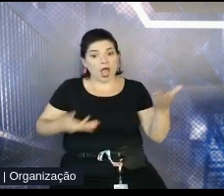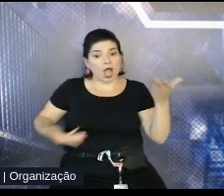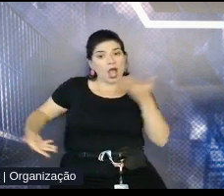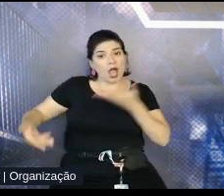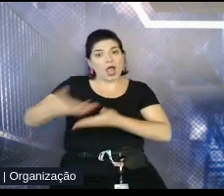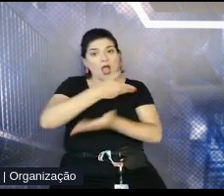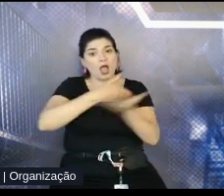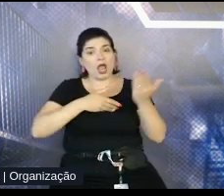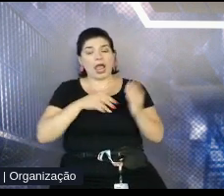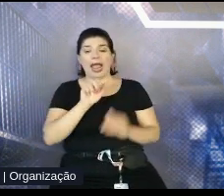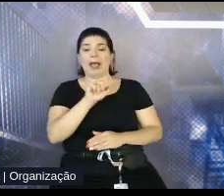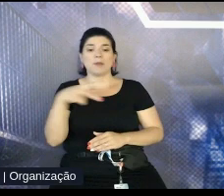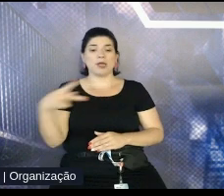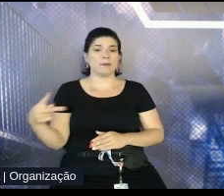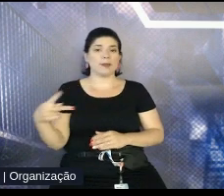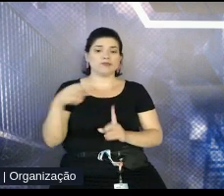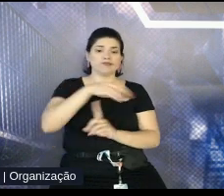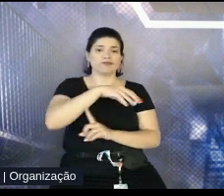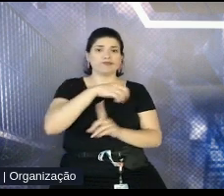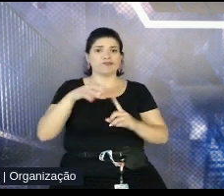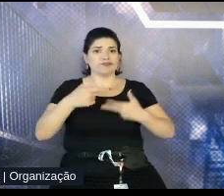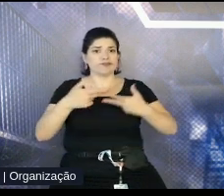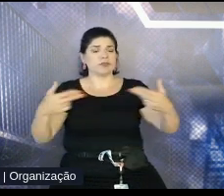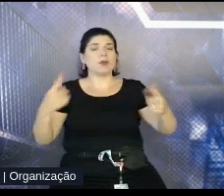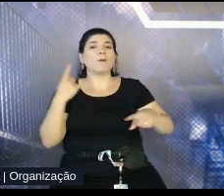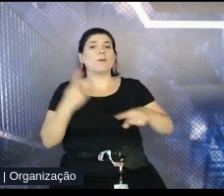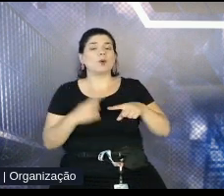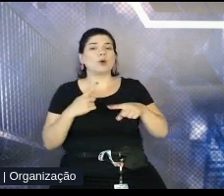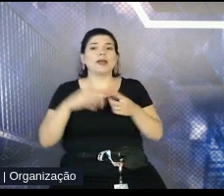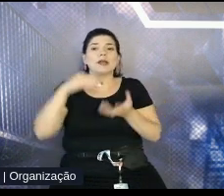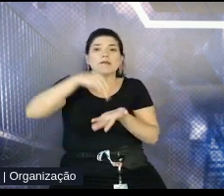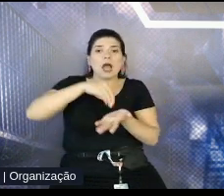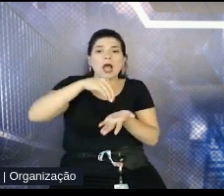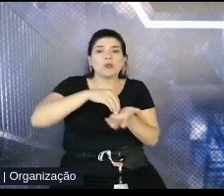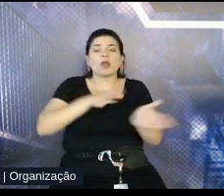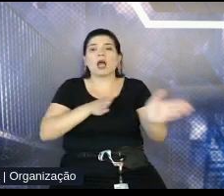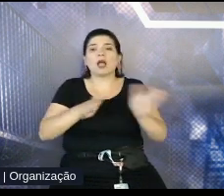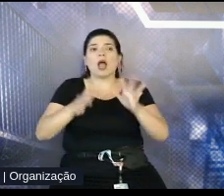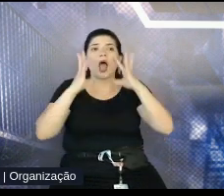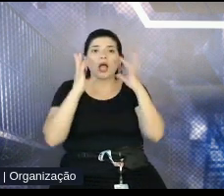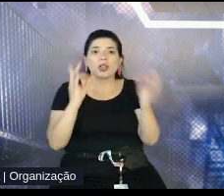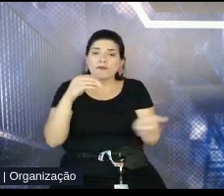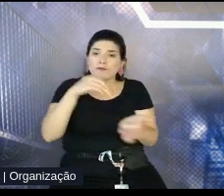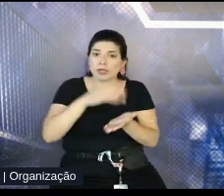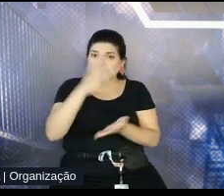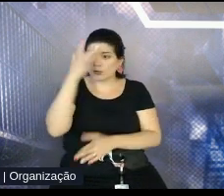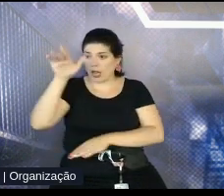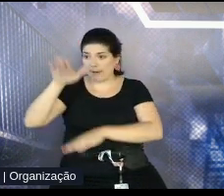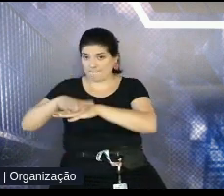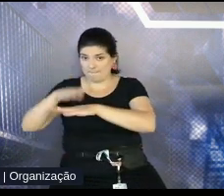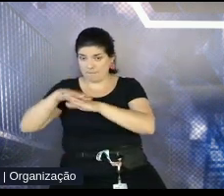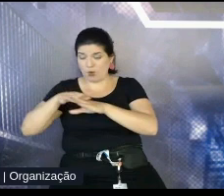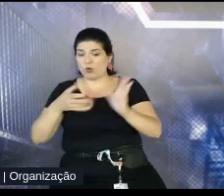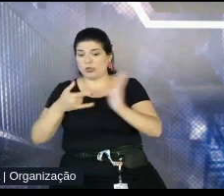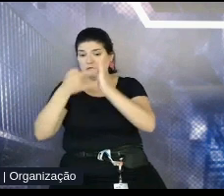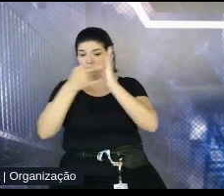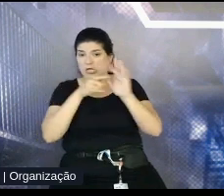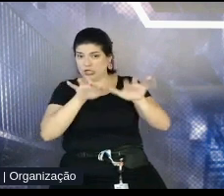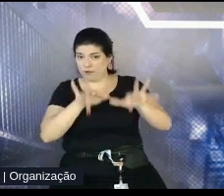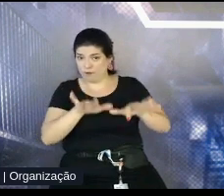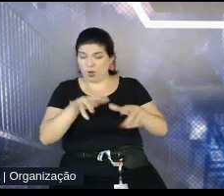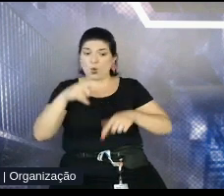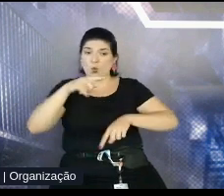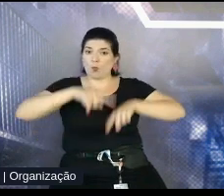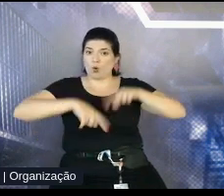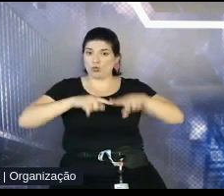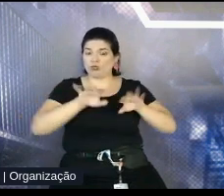aplicações simplesmente por uma falta de cuidado, uma falta de atenção da pessoa que estava desenvolvendo aquele produto, né,